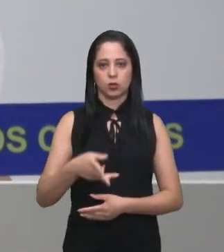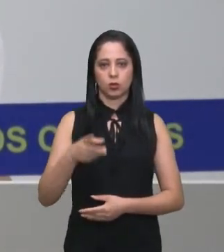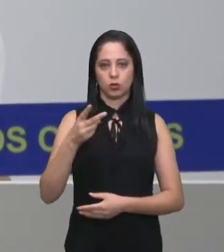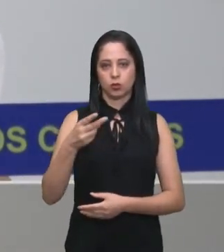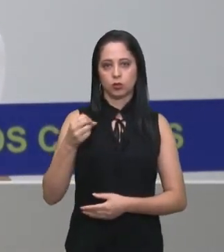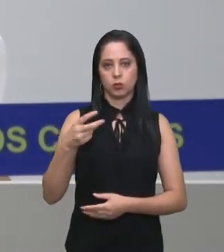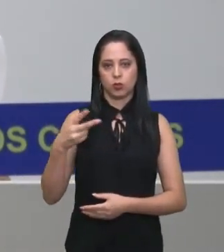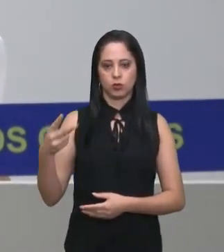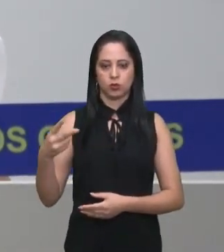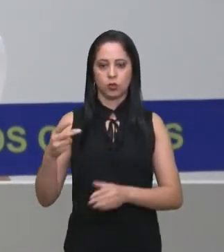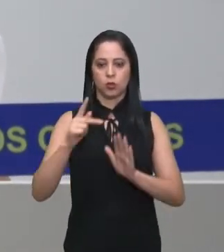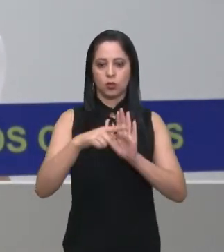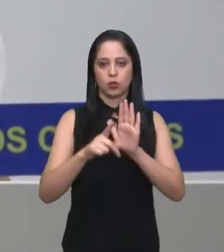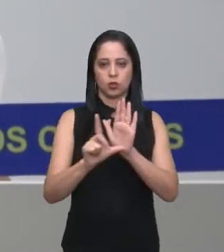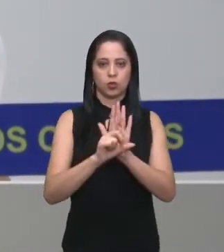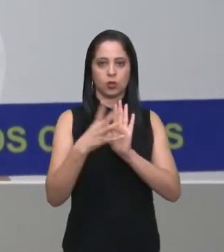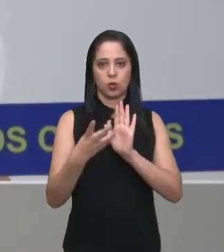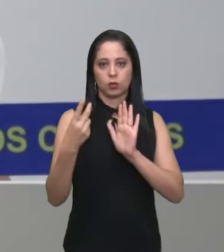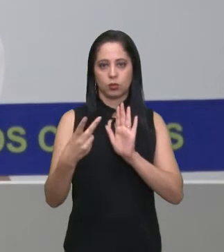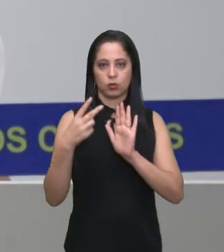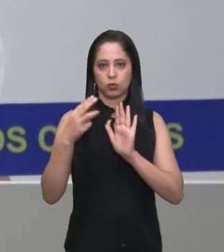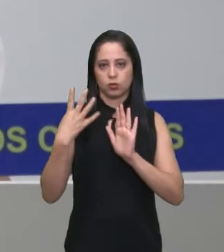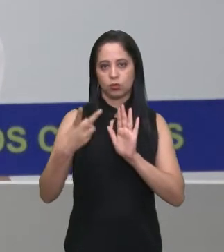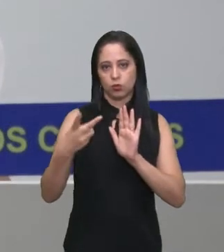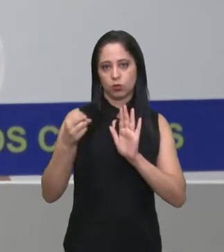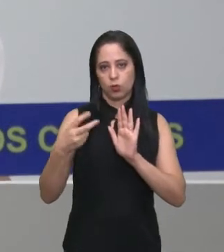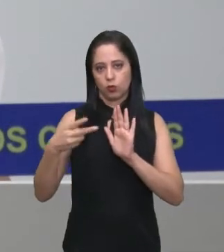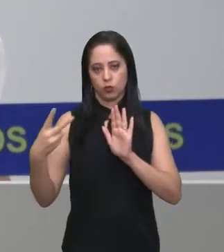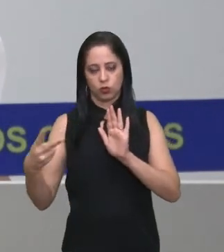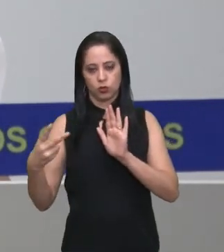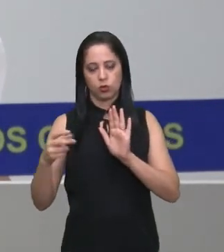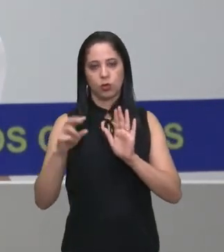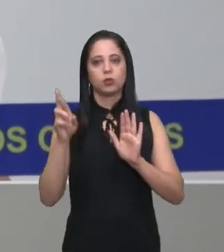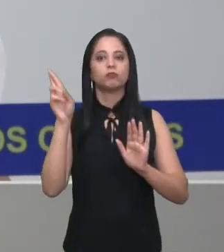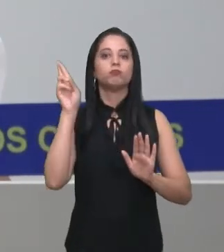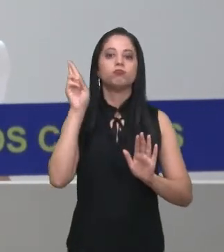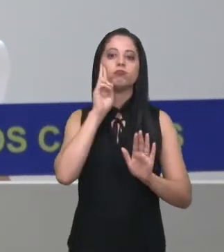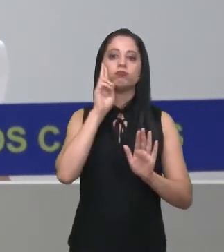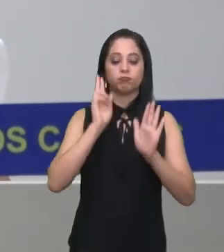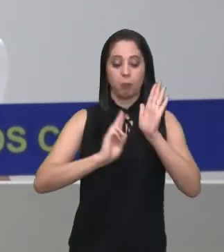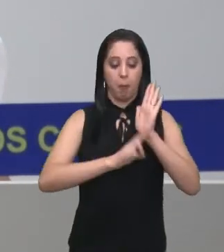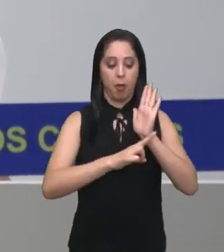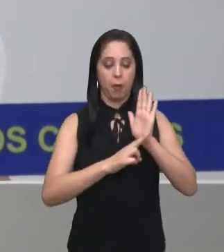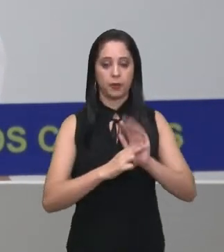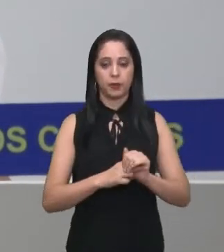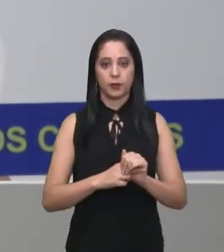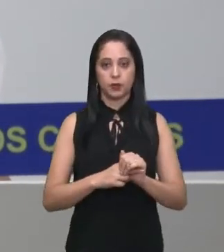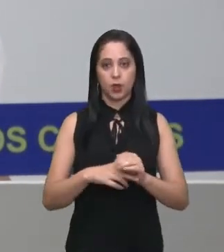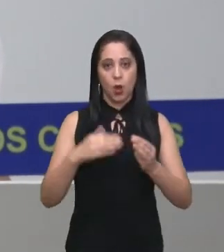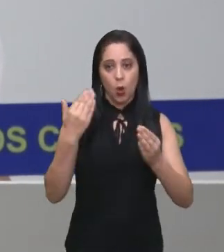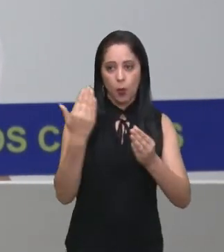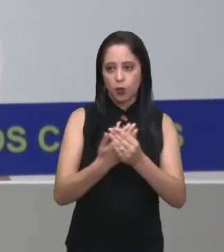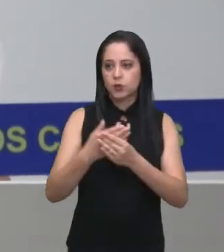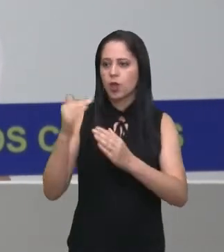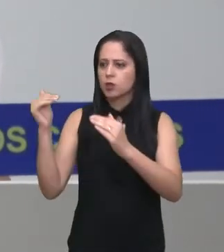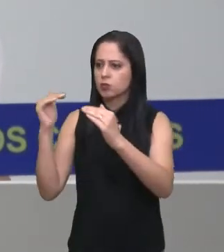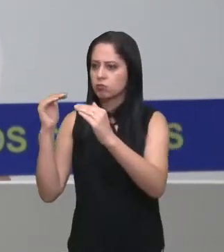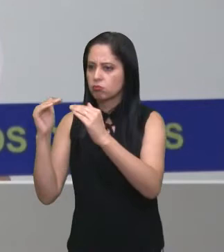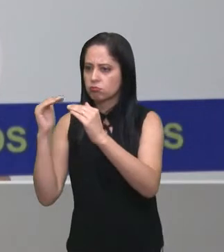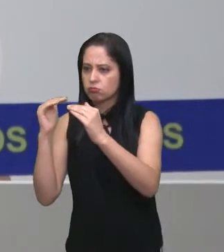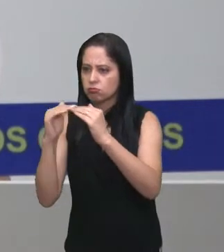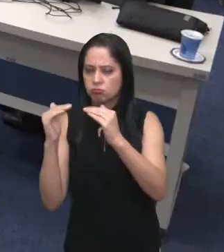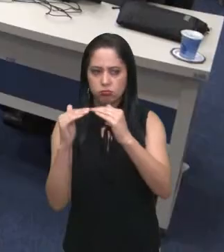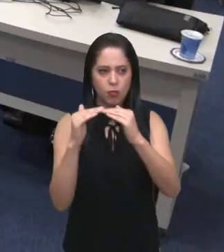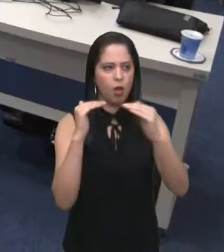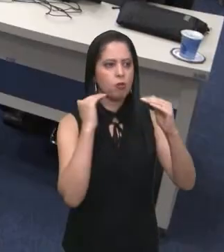1685/2022, projeto de lei 42/2022, de autoria do vereador Renato Santiago. Em votação, o processo. Vereadores favoráveis permanecem em comissão. Os